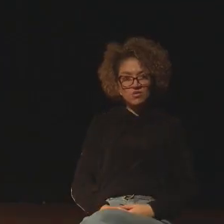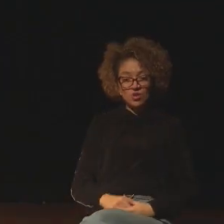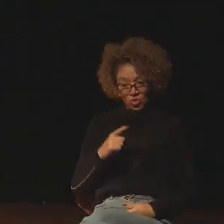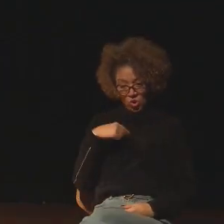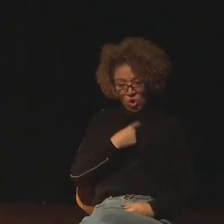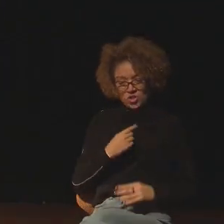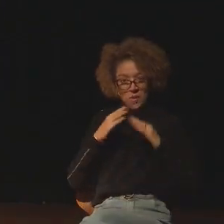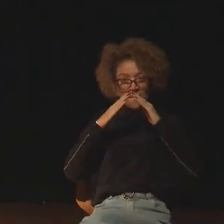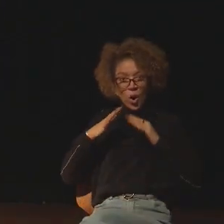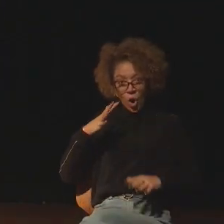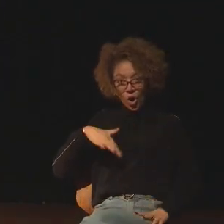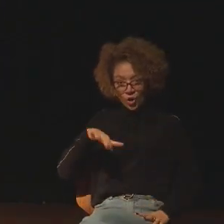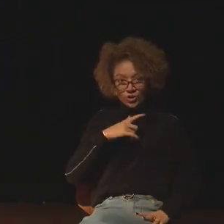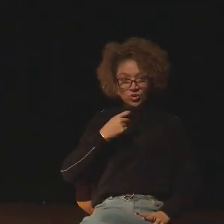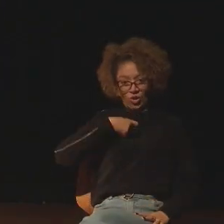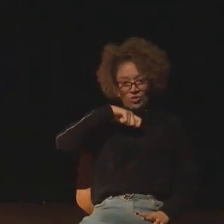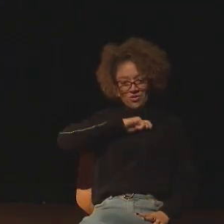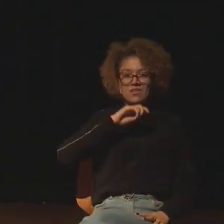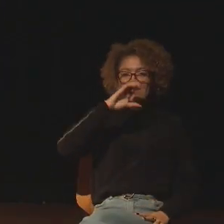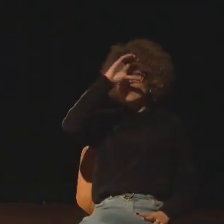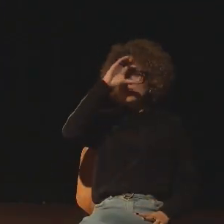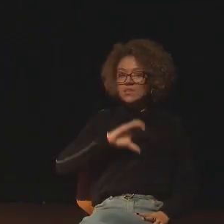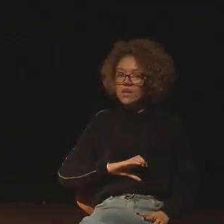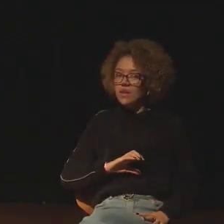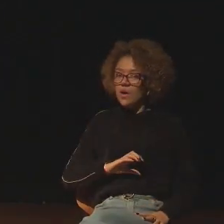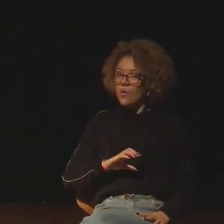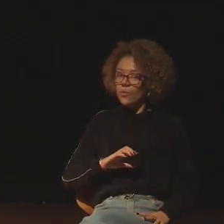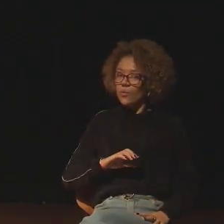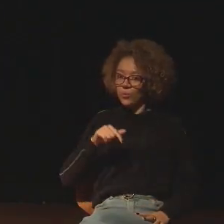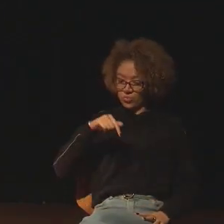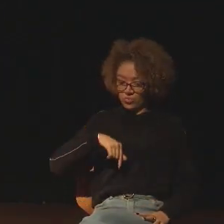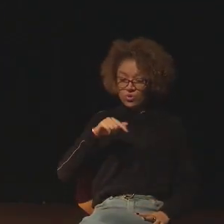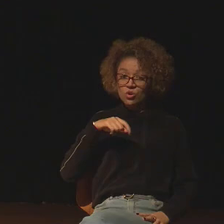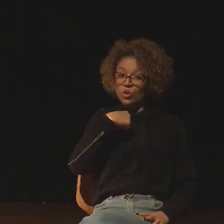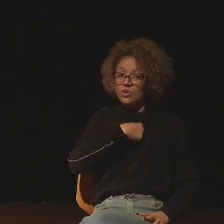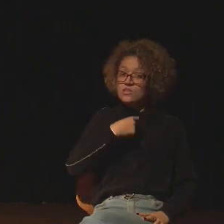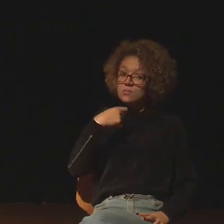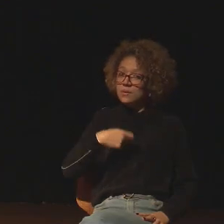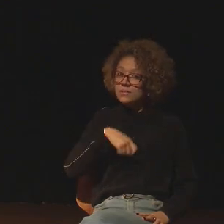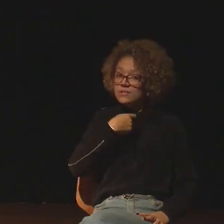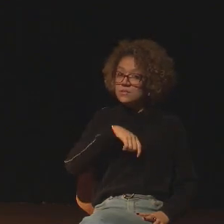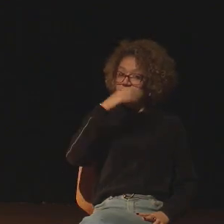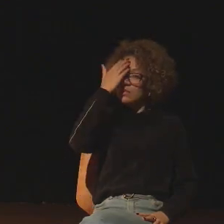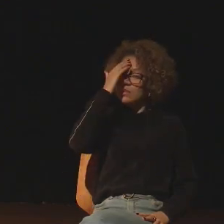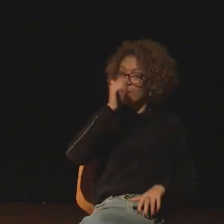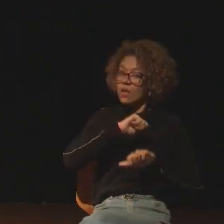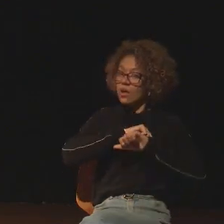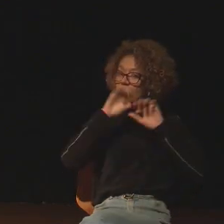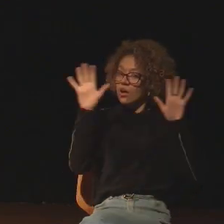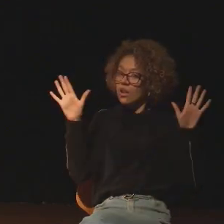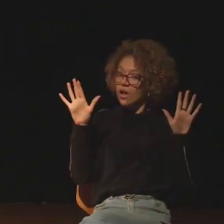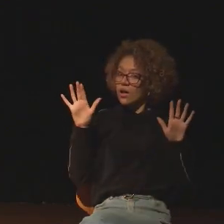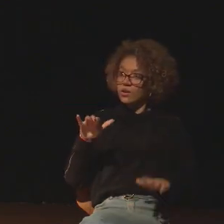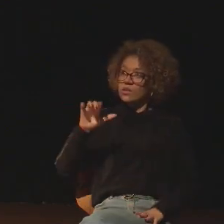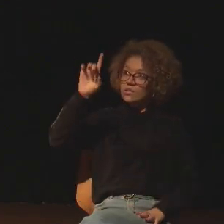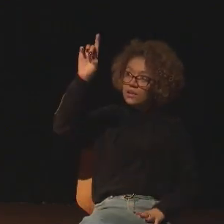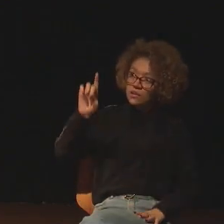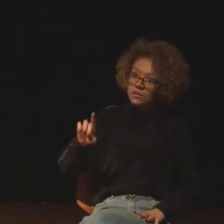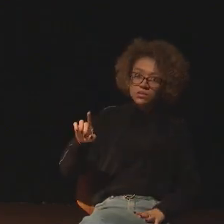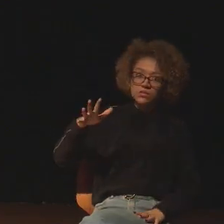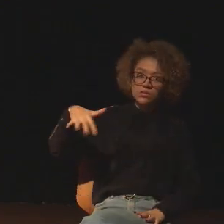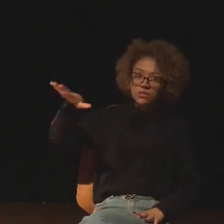cidade. Eles são os cidadãos dessa cidade. Nós precisamos entender e incluir nas decisões sobre